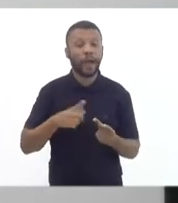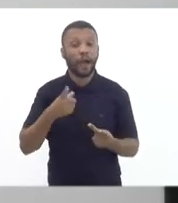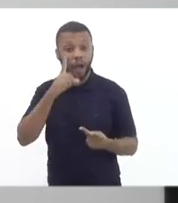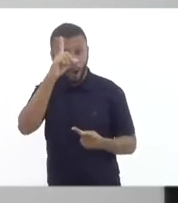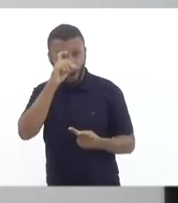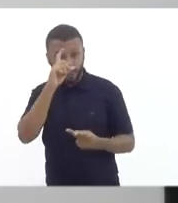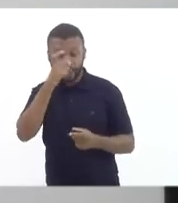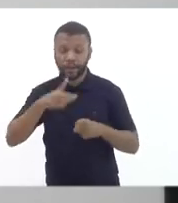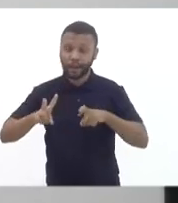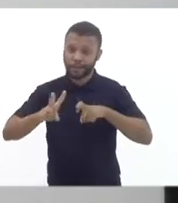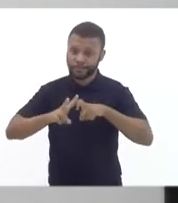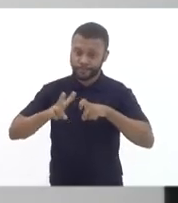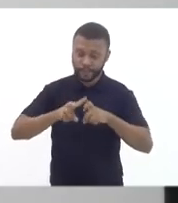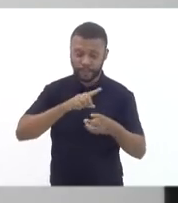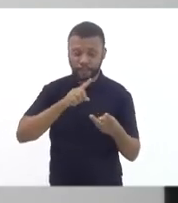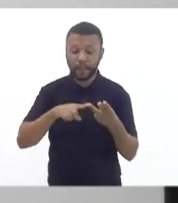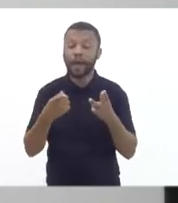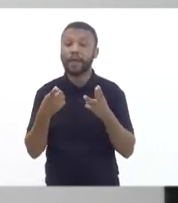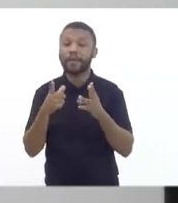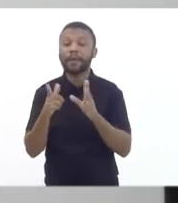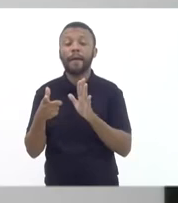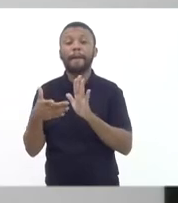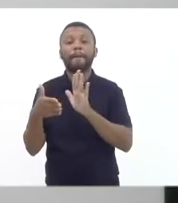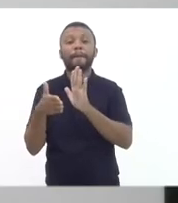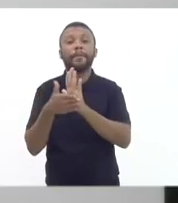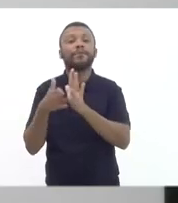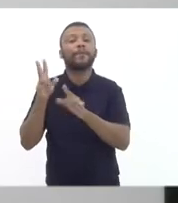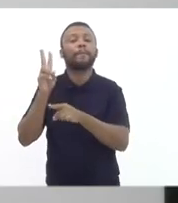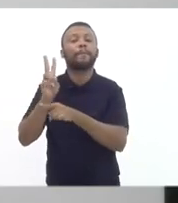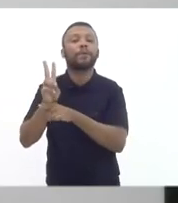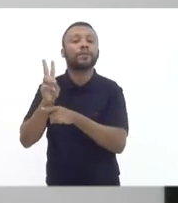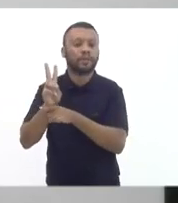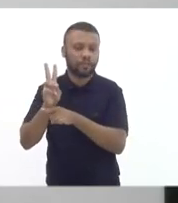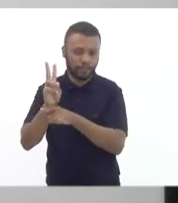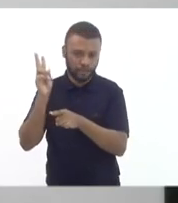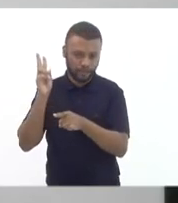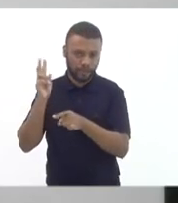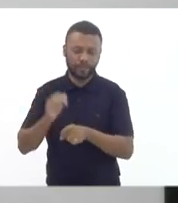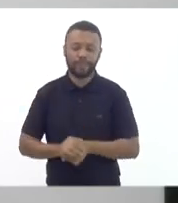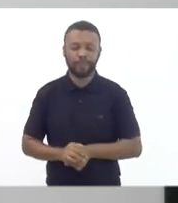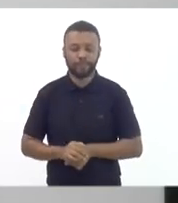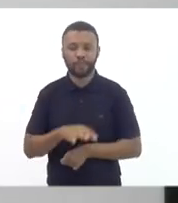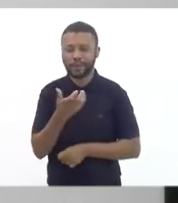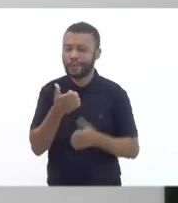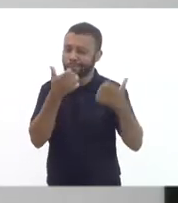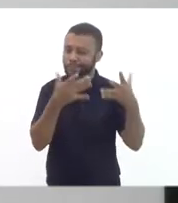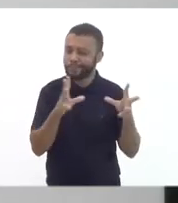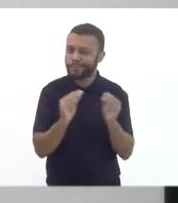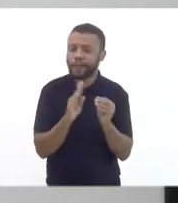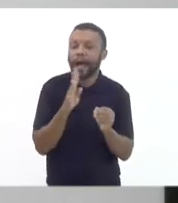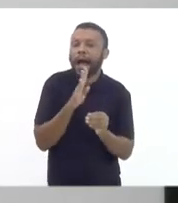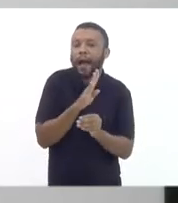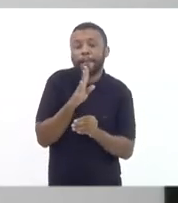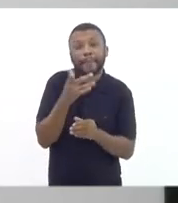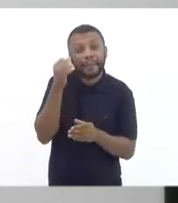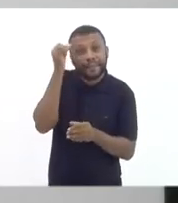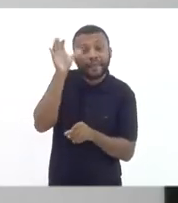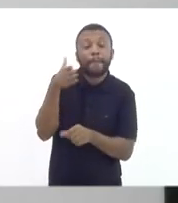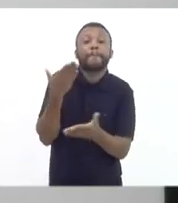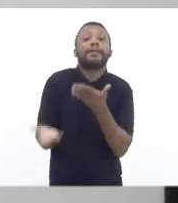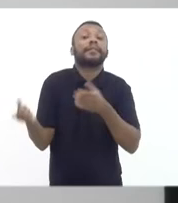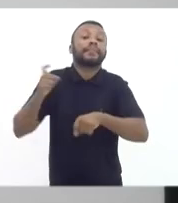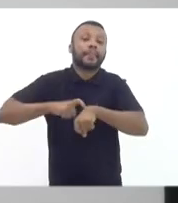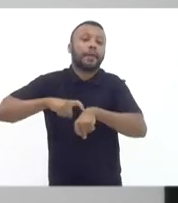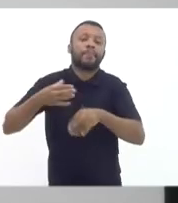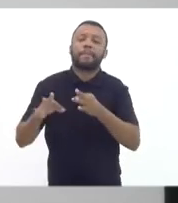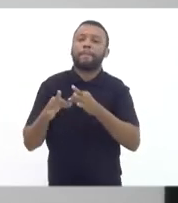medidas protetivas. Eu vou tentar falar mais rapidamente para não deixar outras pessoas falarem, não perder muito tempo.